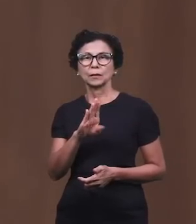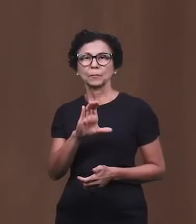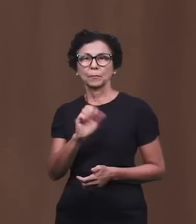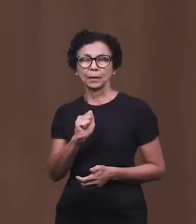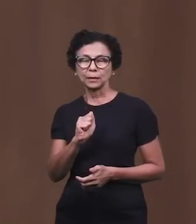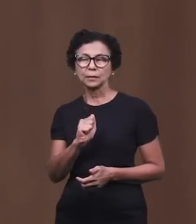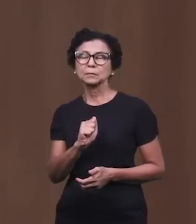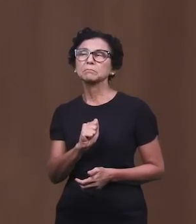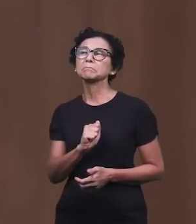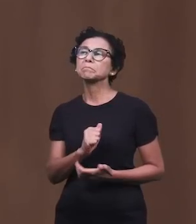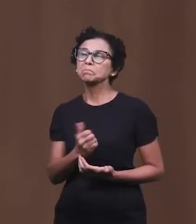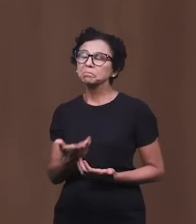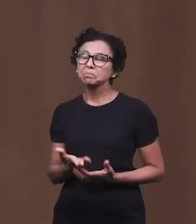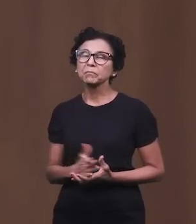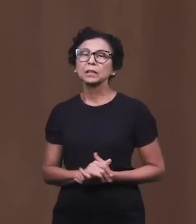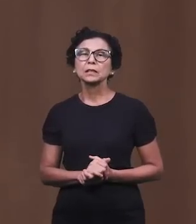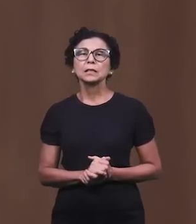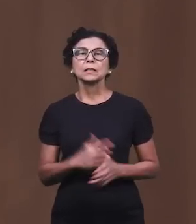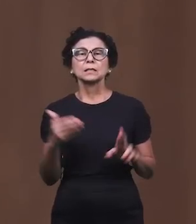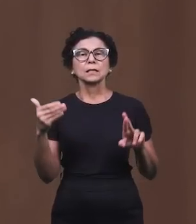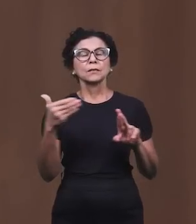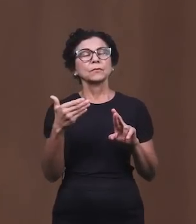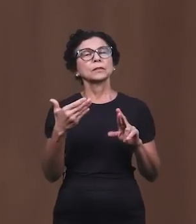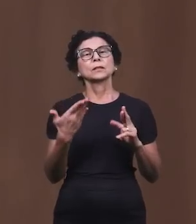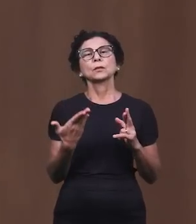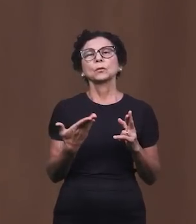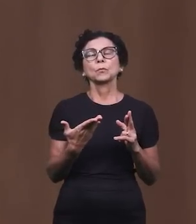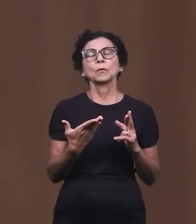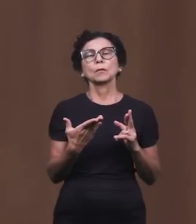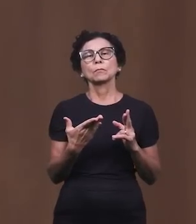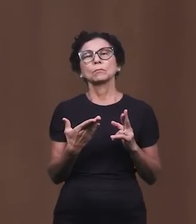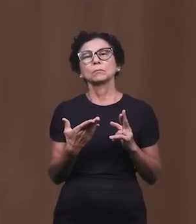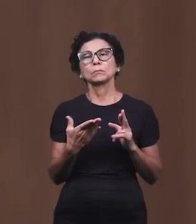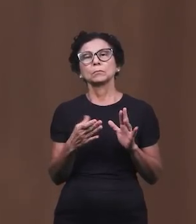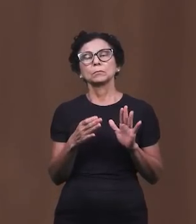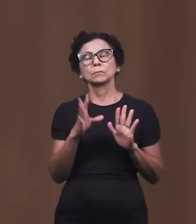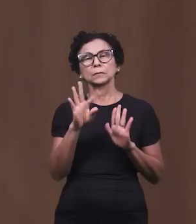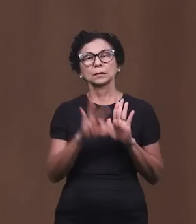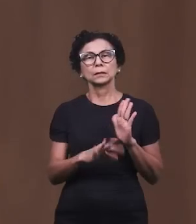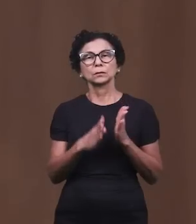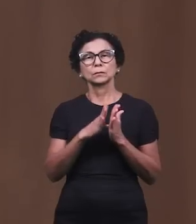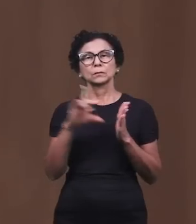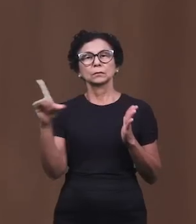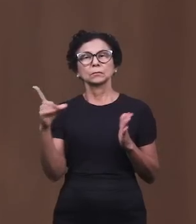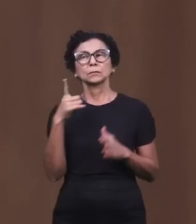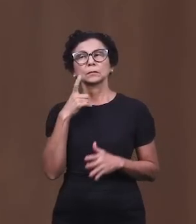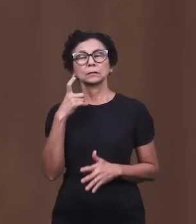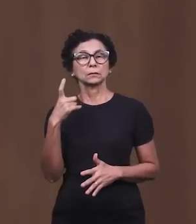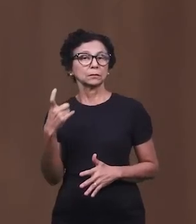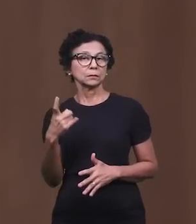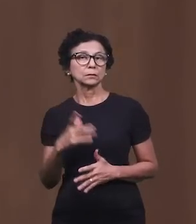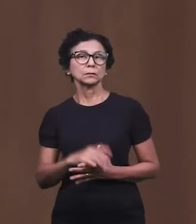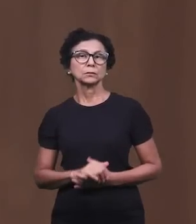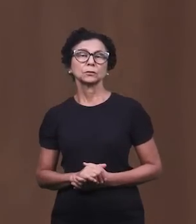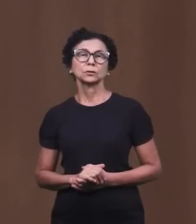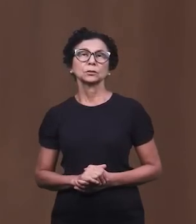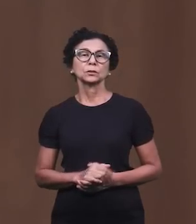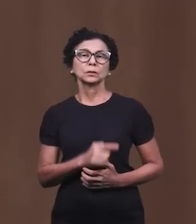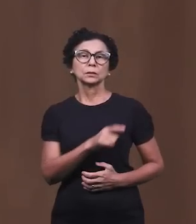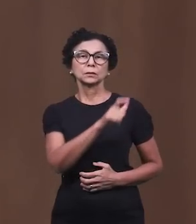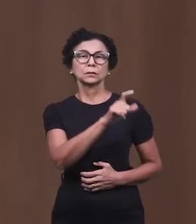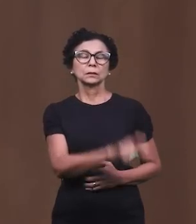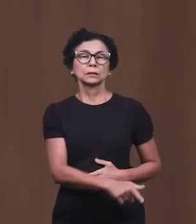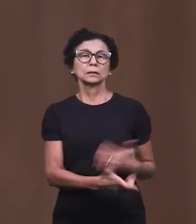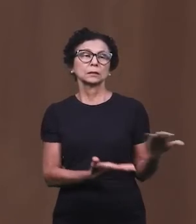ela percebe aí que este jovem, ele resistiu a uma proposta